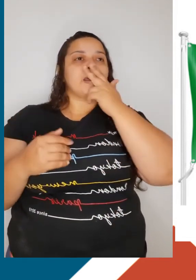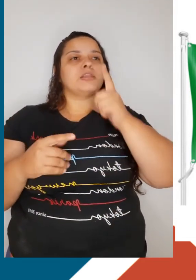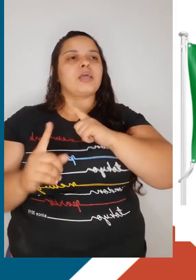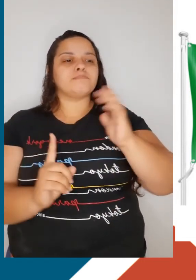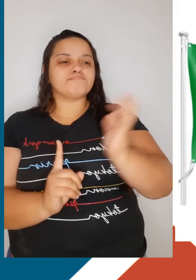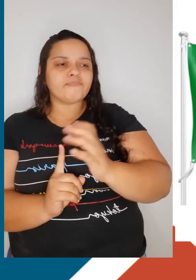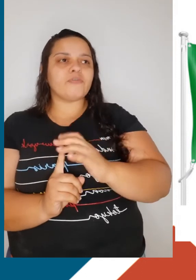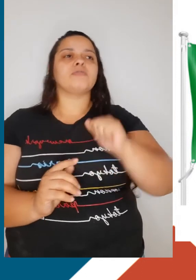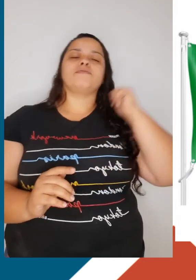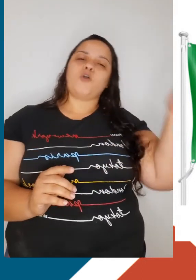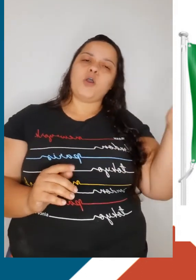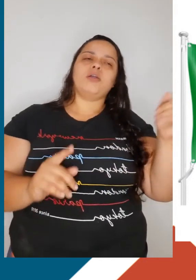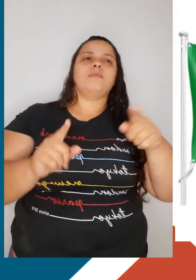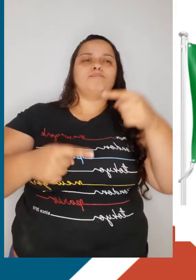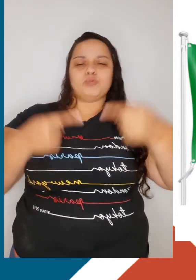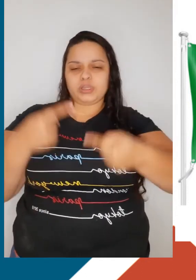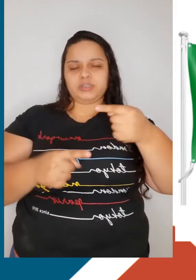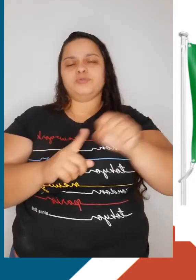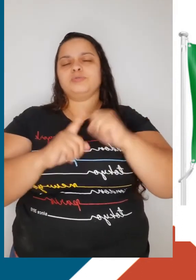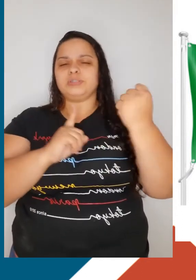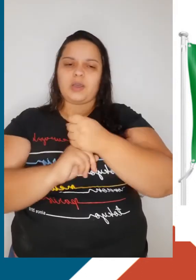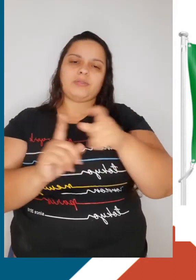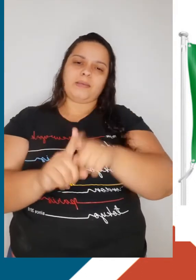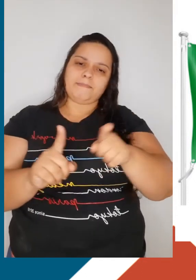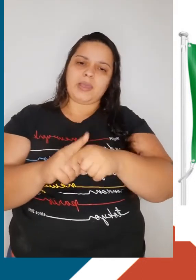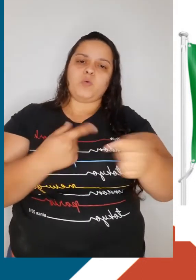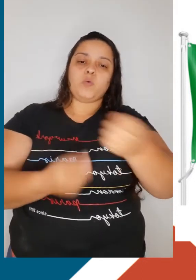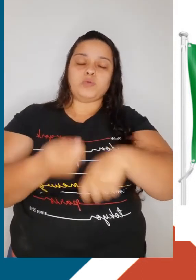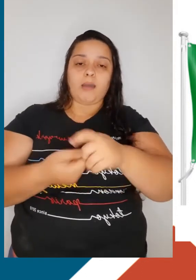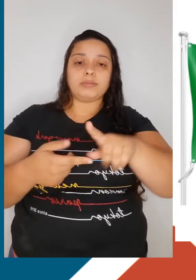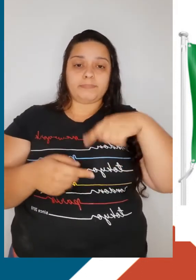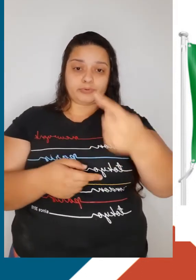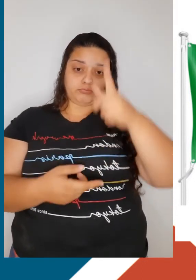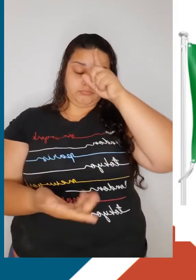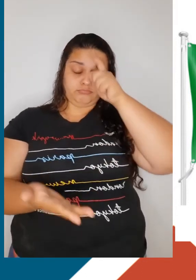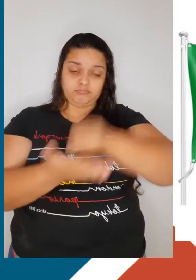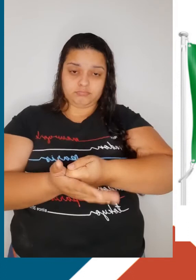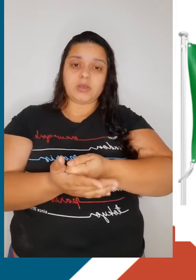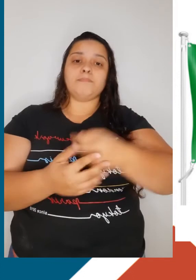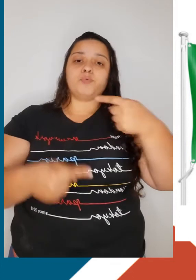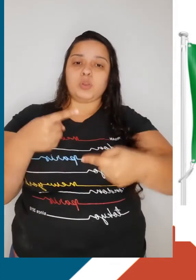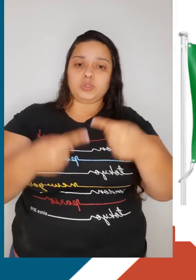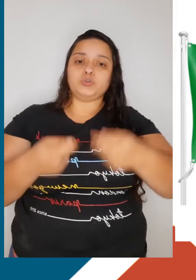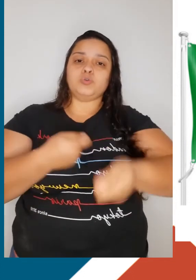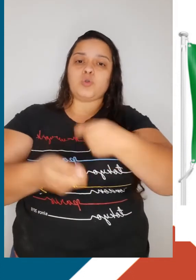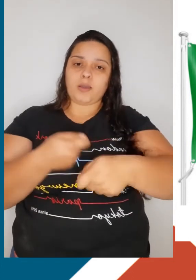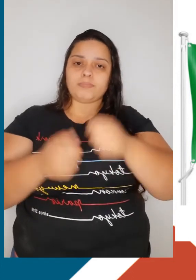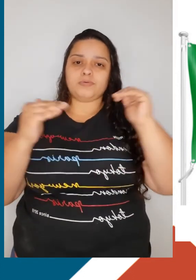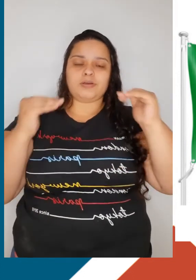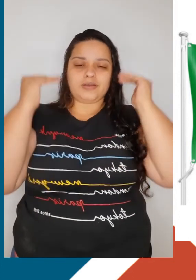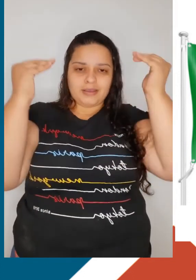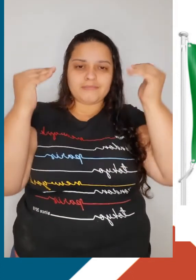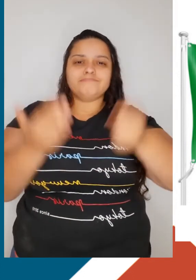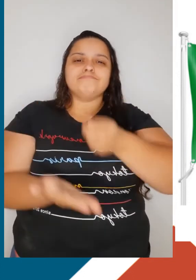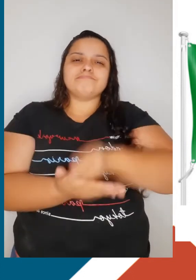fatores externos e internos de natureza política, social e também econômica. Após decisões importantes do ponto de vista político e econômico para